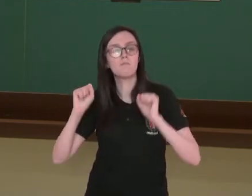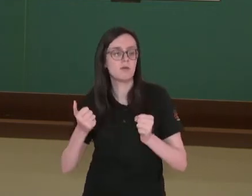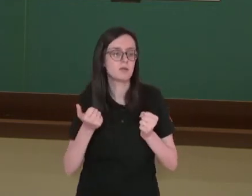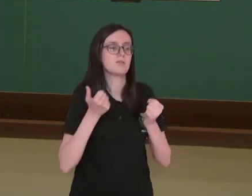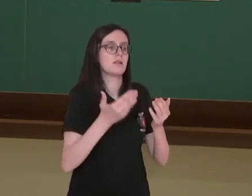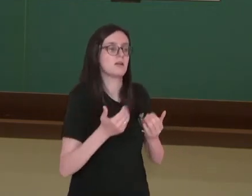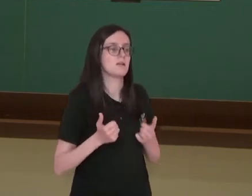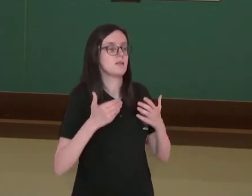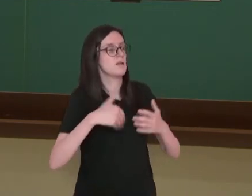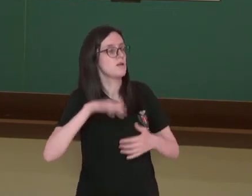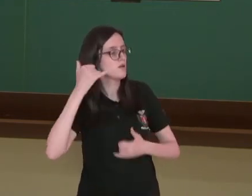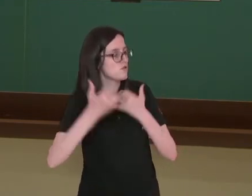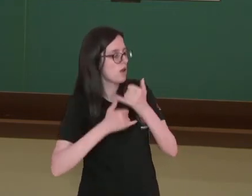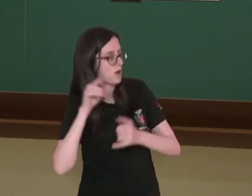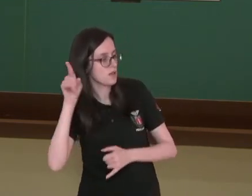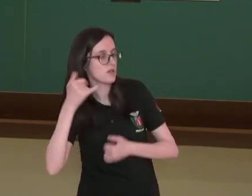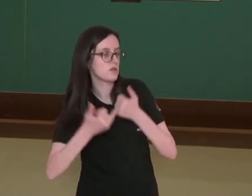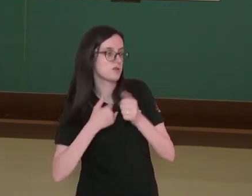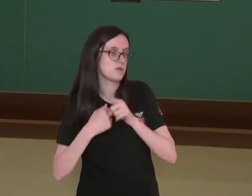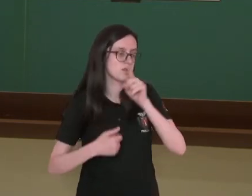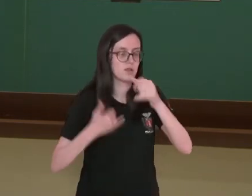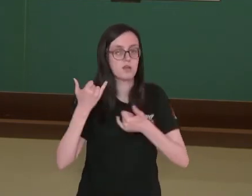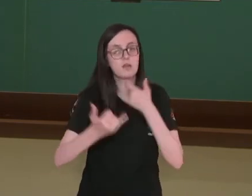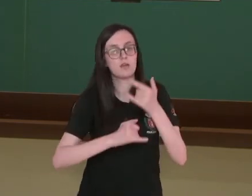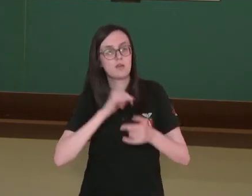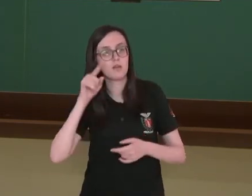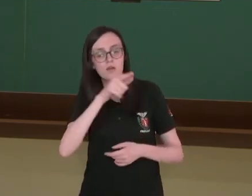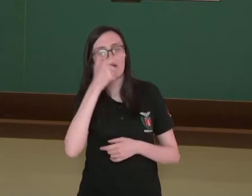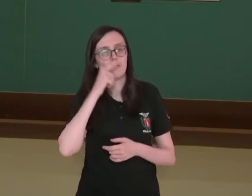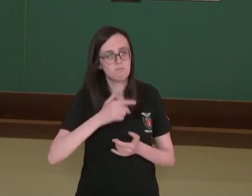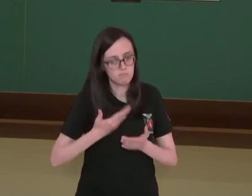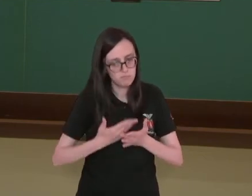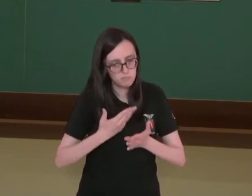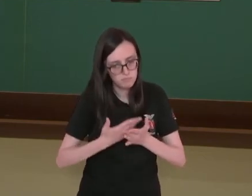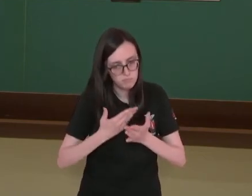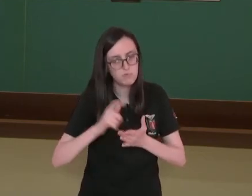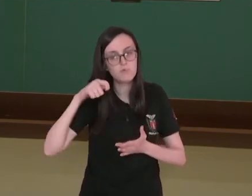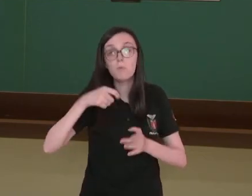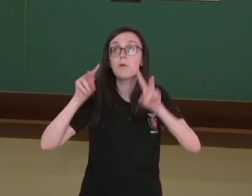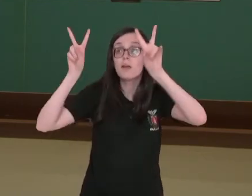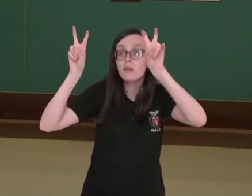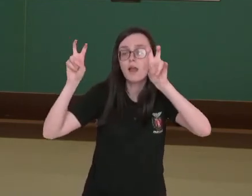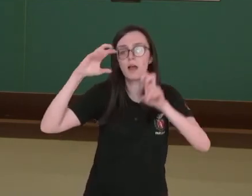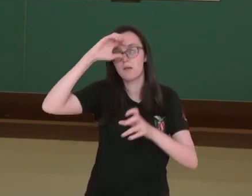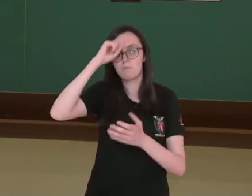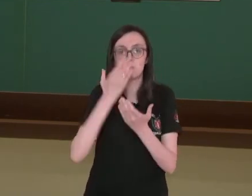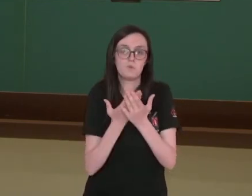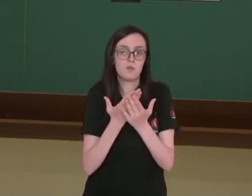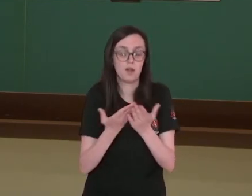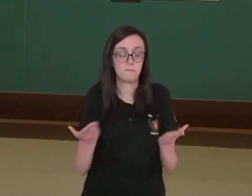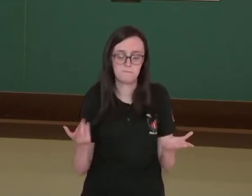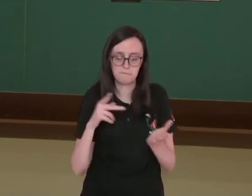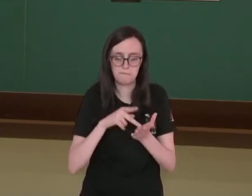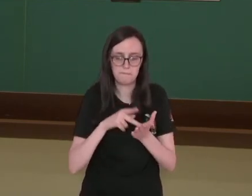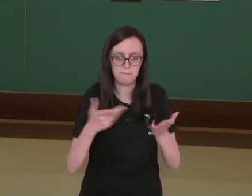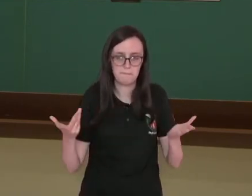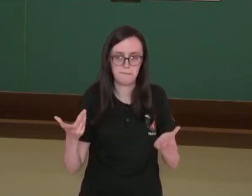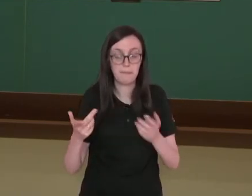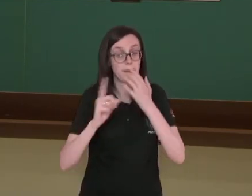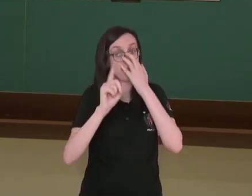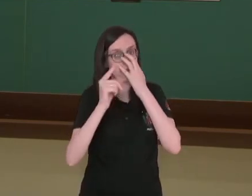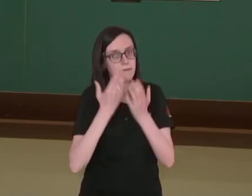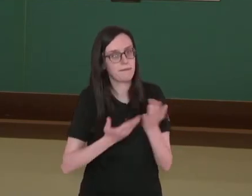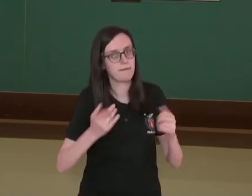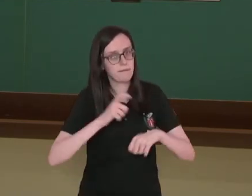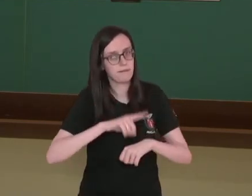estar direcionando para você algum jogo específico diretamente relacionado com aquele assunto. Isso mesmo, tá bom? Então não